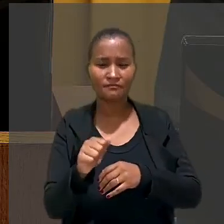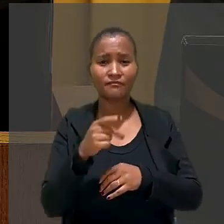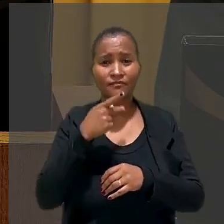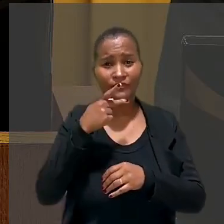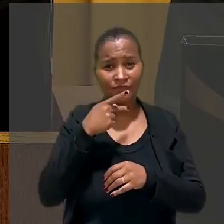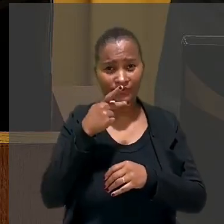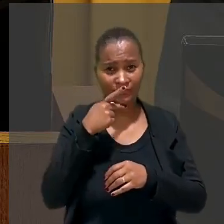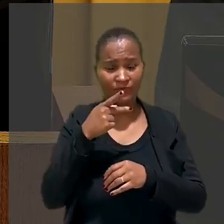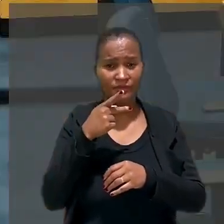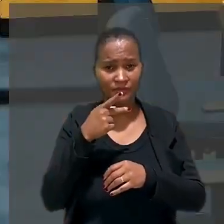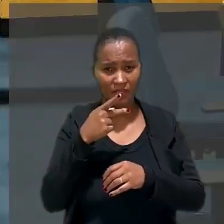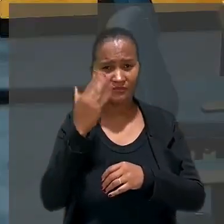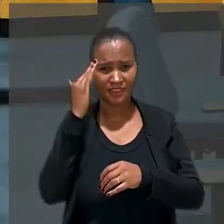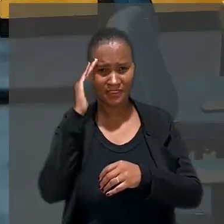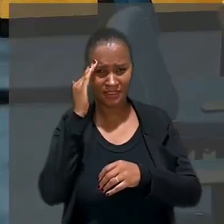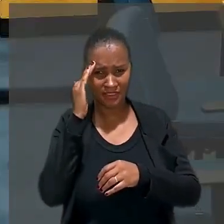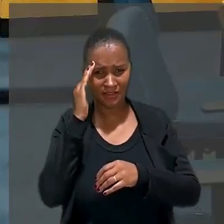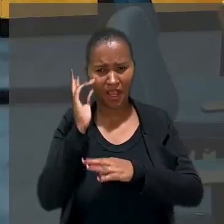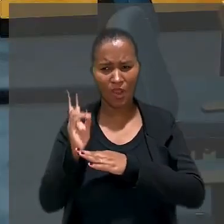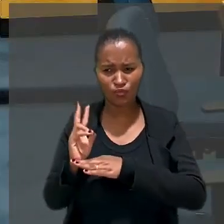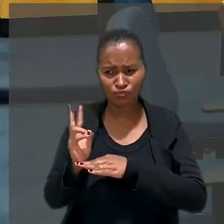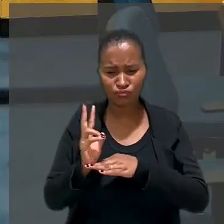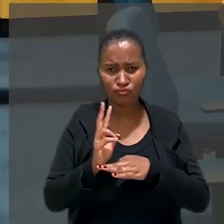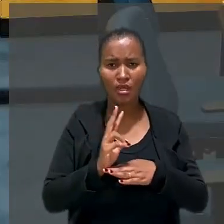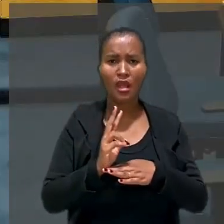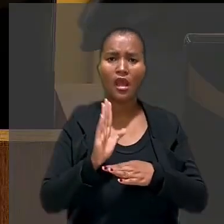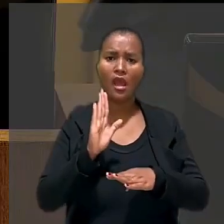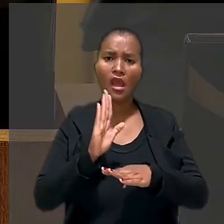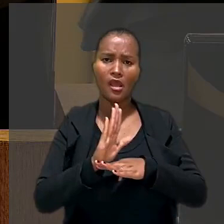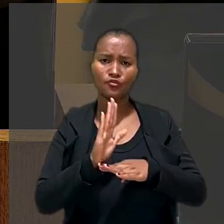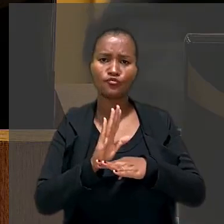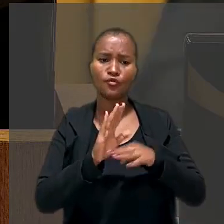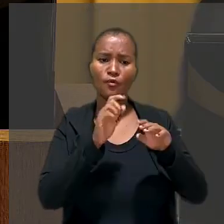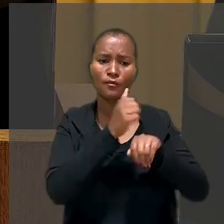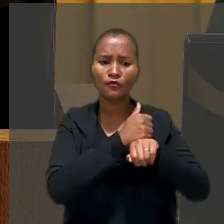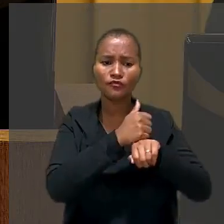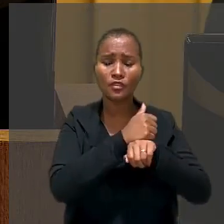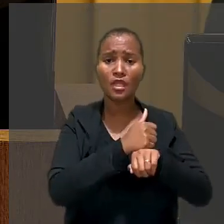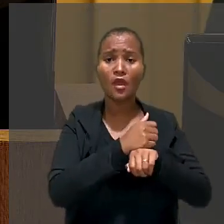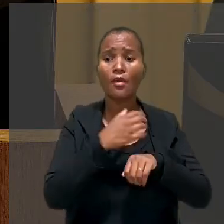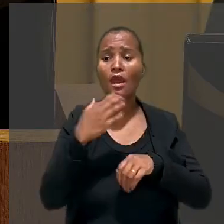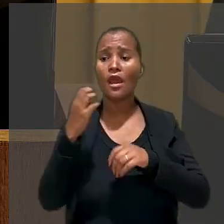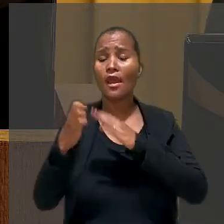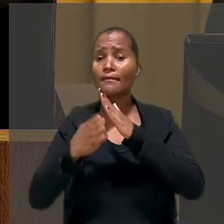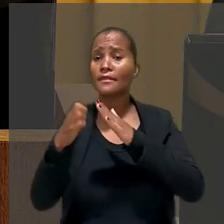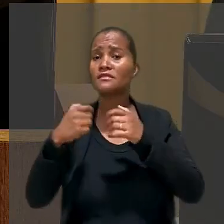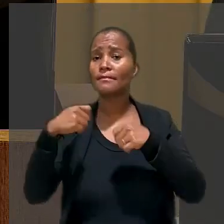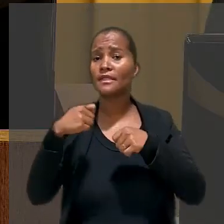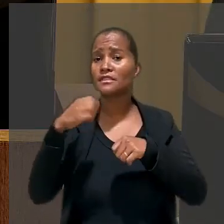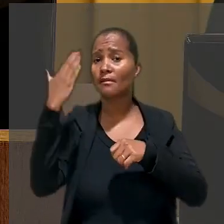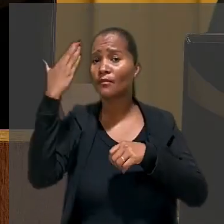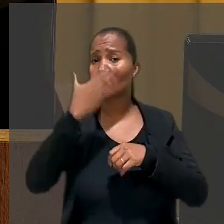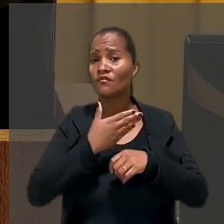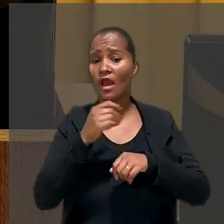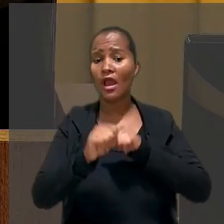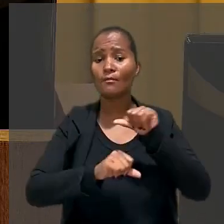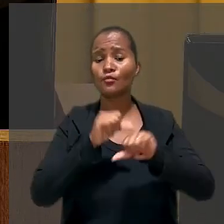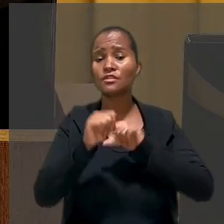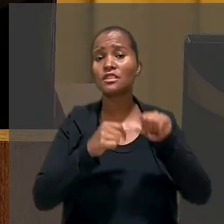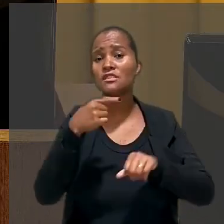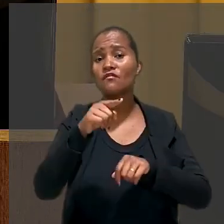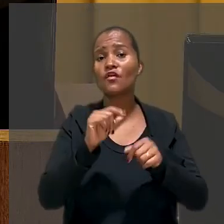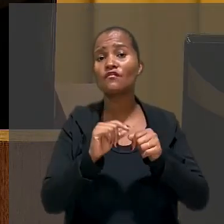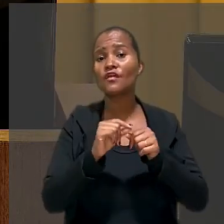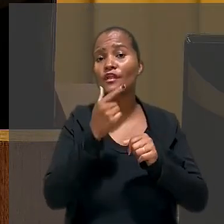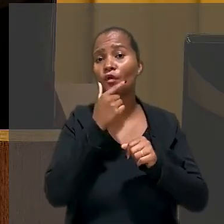Malman, ponderou que, considerando que a auditoria favorecia o profissional, caberia à empresa provar que a adulteração teria sido feita